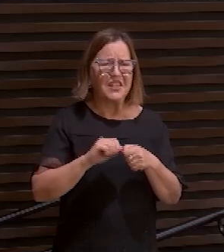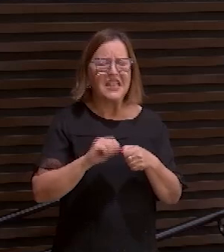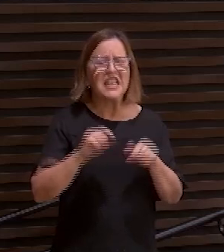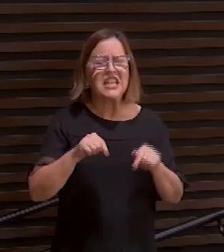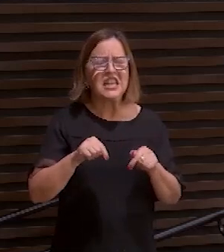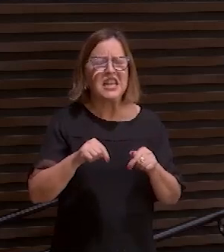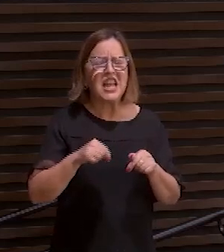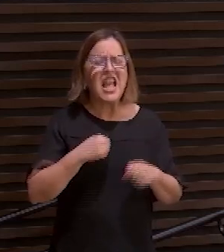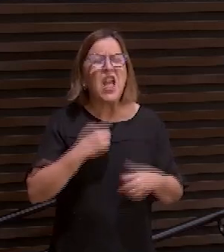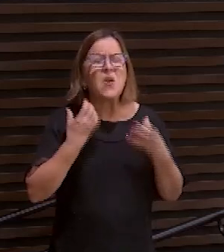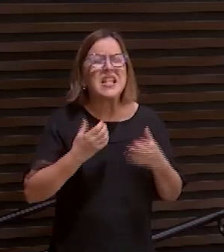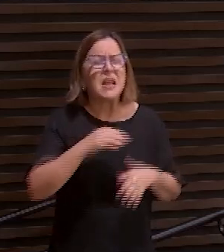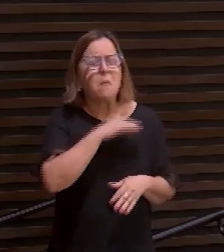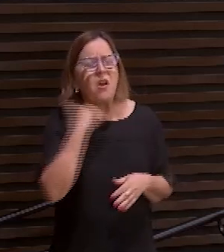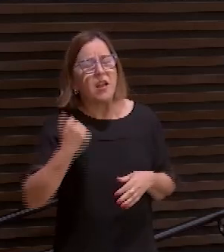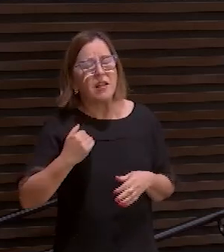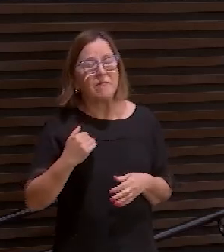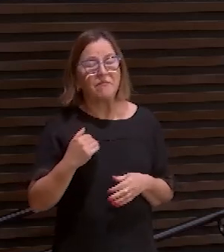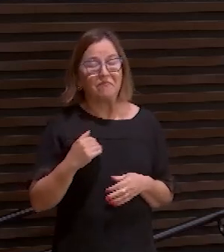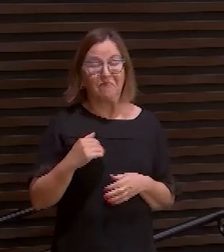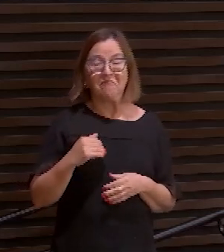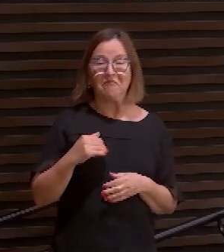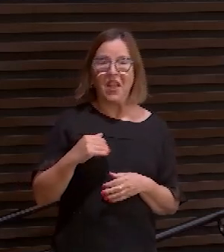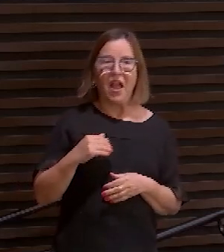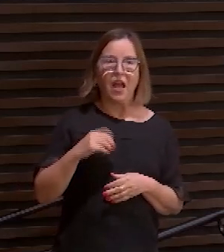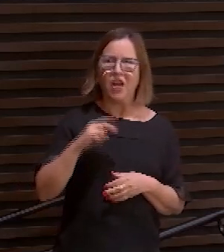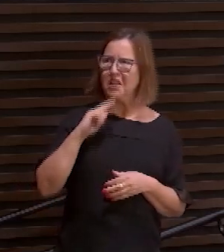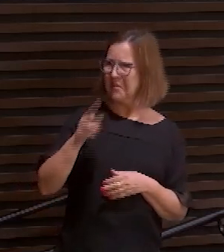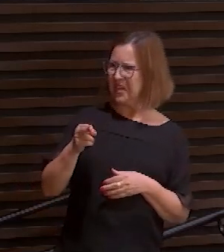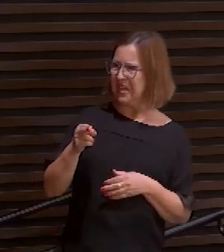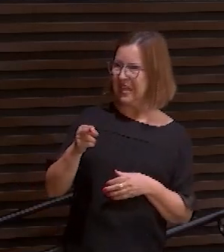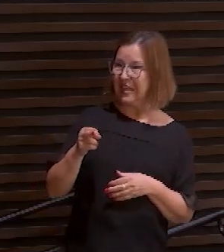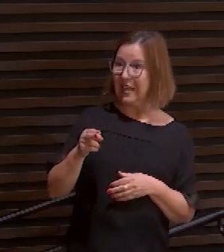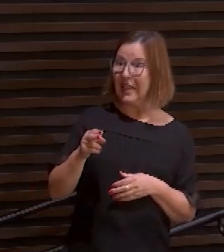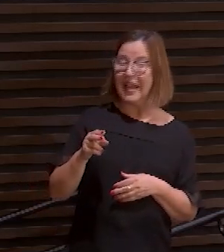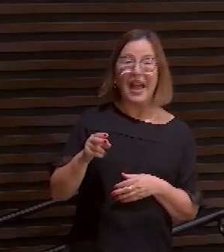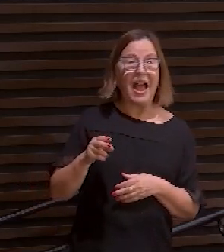E eu disse: é a coisa que Deus mais quer, que você morra.